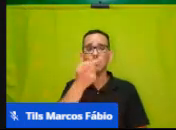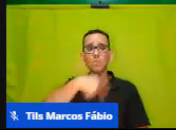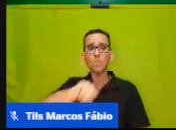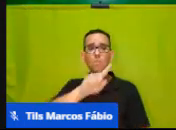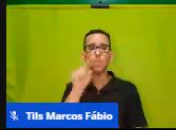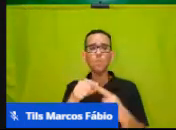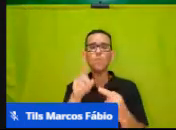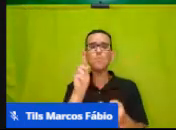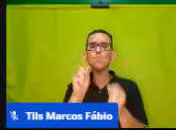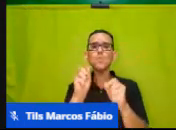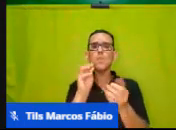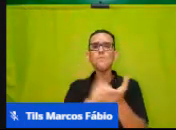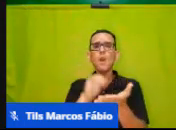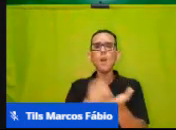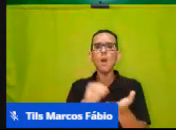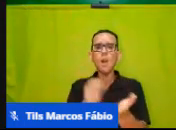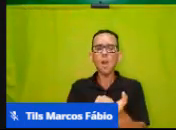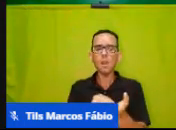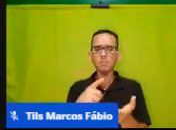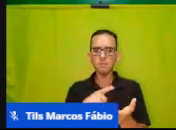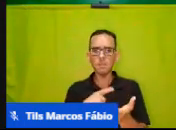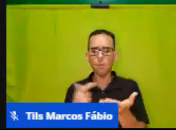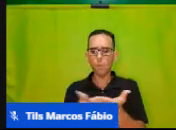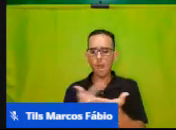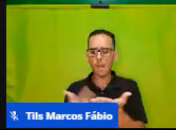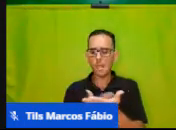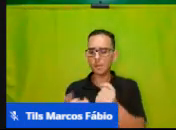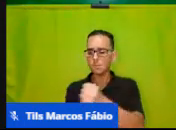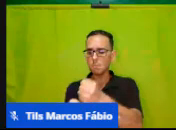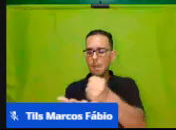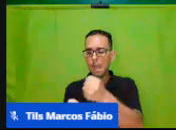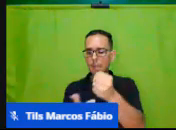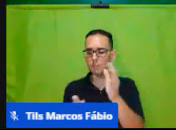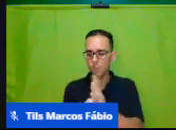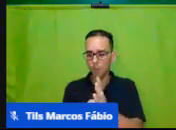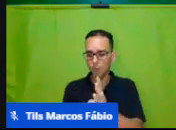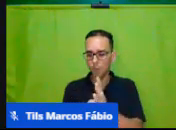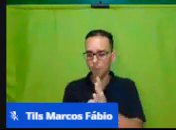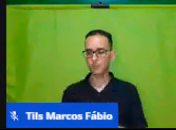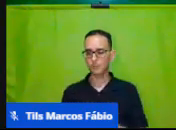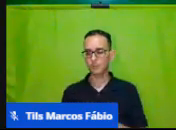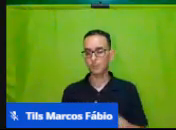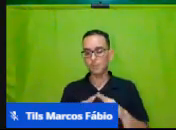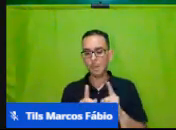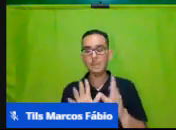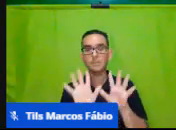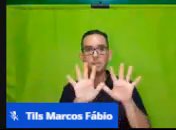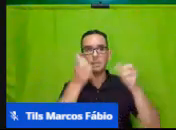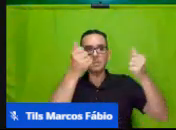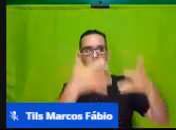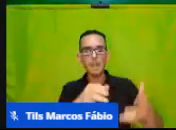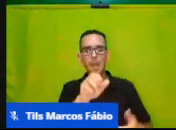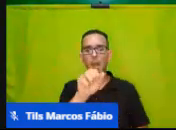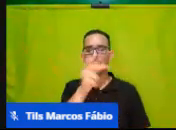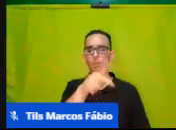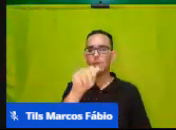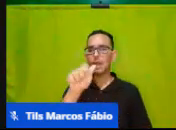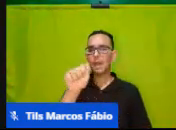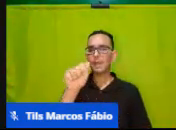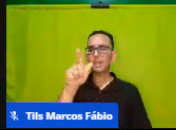para a gente ter um caderno que seja a base, né? Nesse sentido. Mas eu vou deixar o Aguinaldo comentar e depois a gente volta nesse assunto.